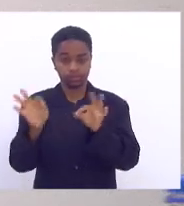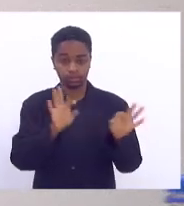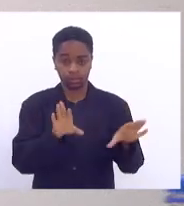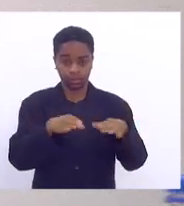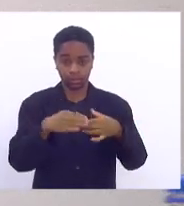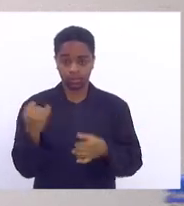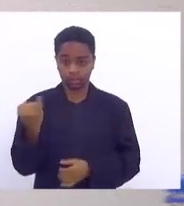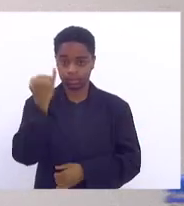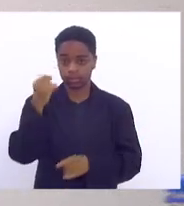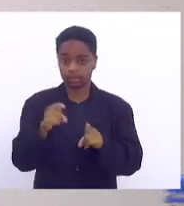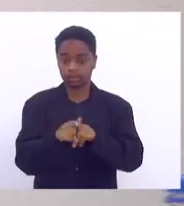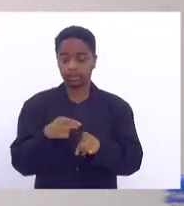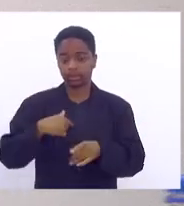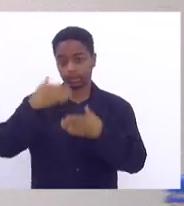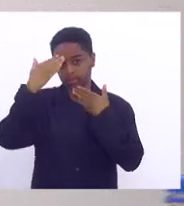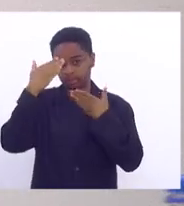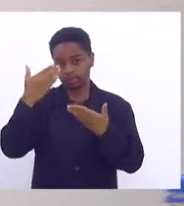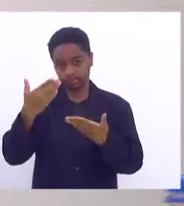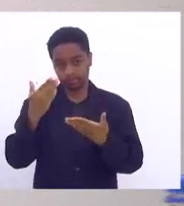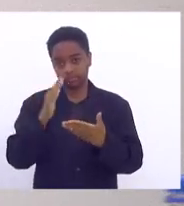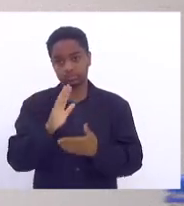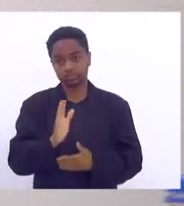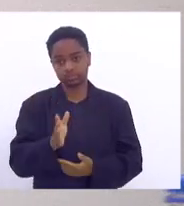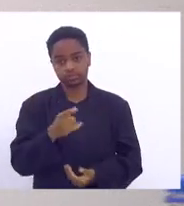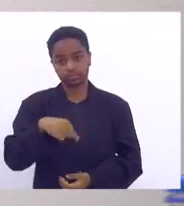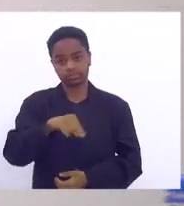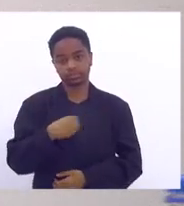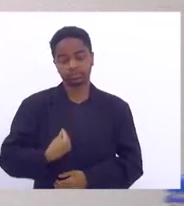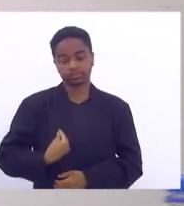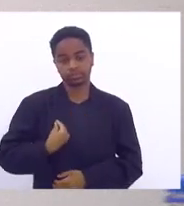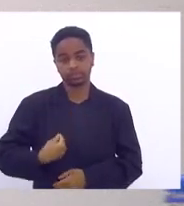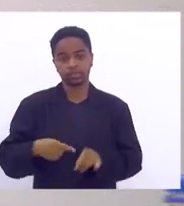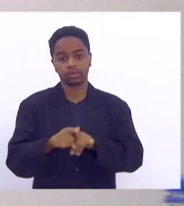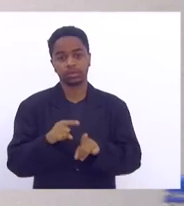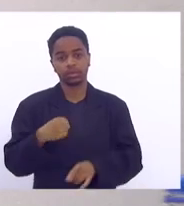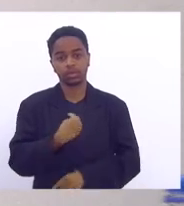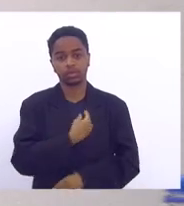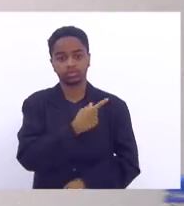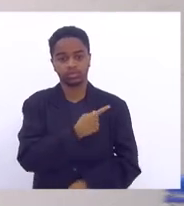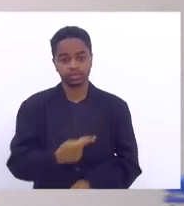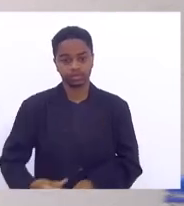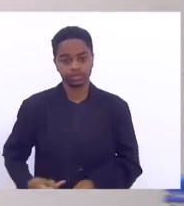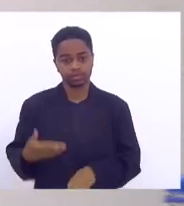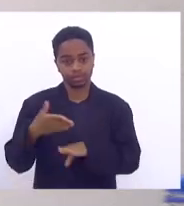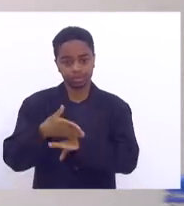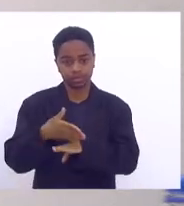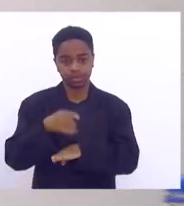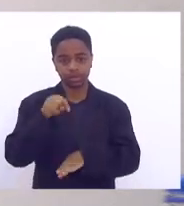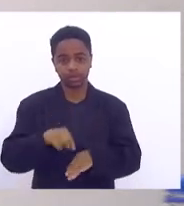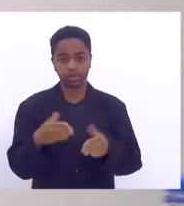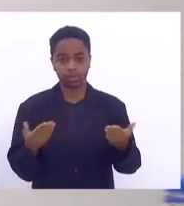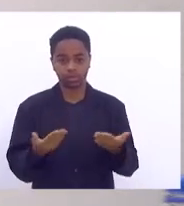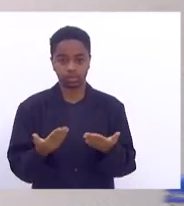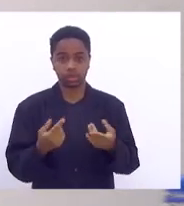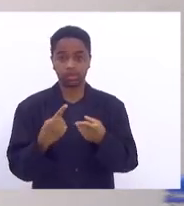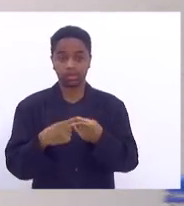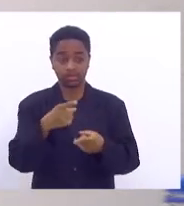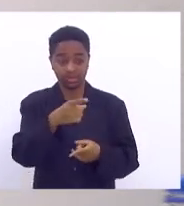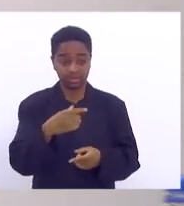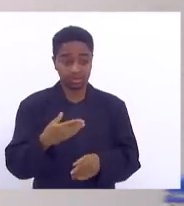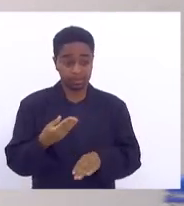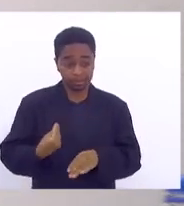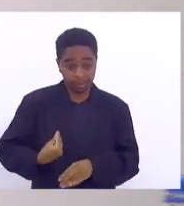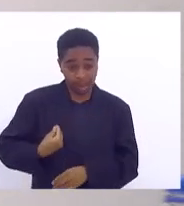isso eu agradeço desde já a presença do nosso Presidente aqui nesse evento essa presença Presidente nos honra